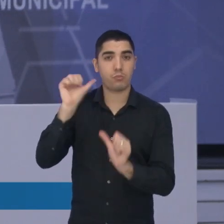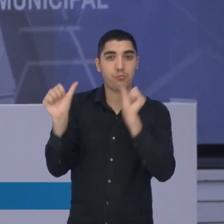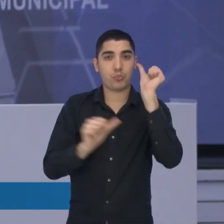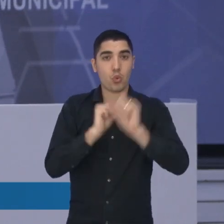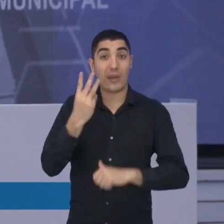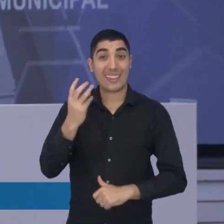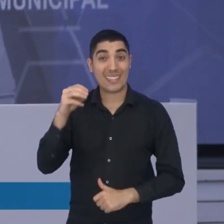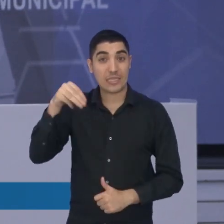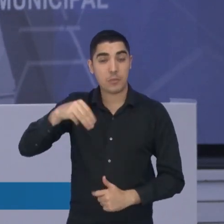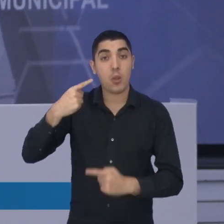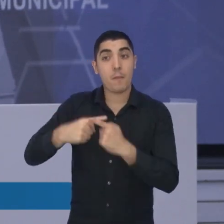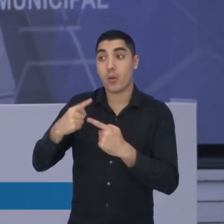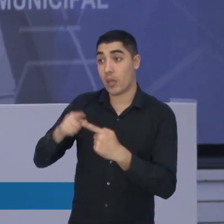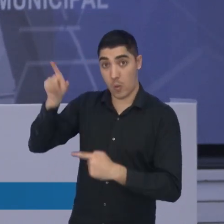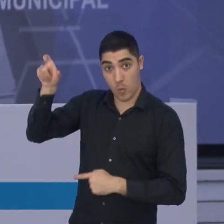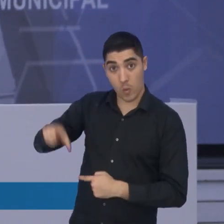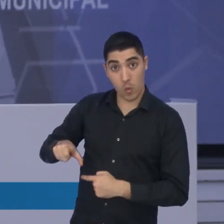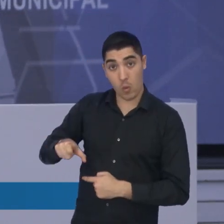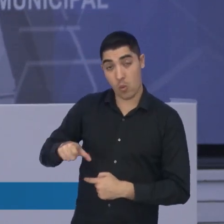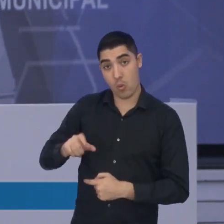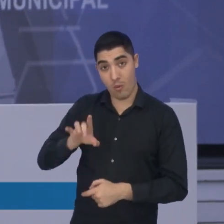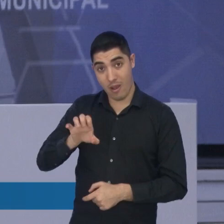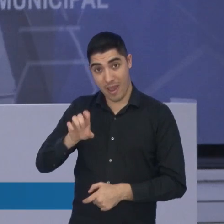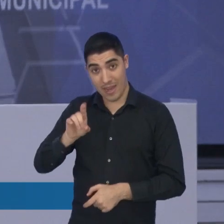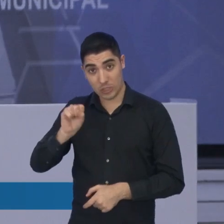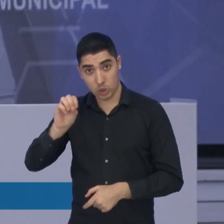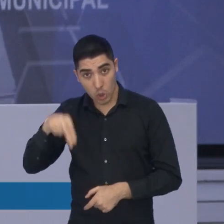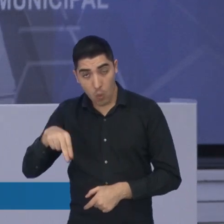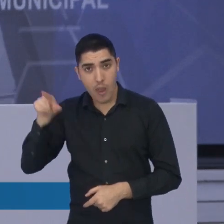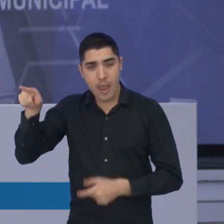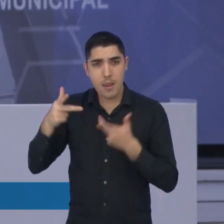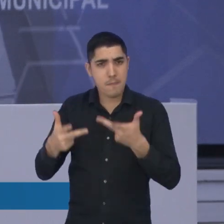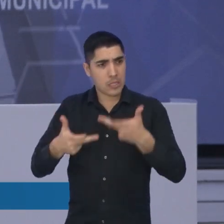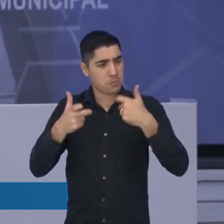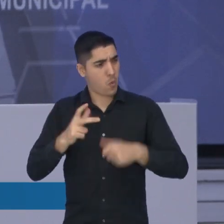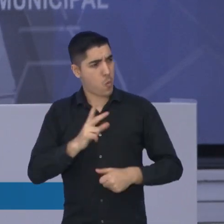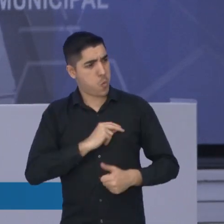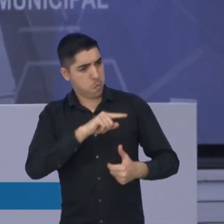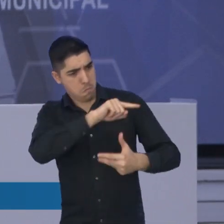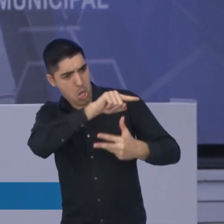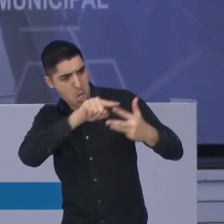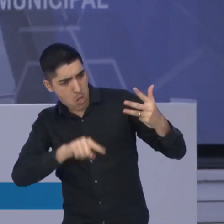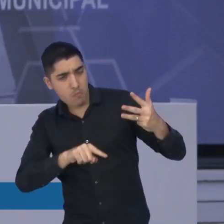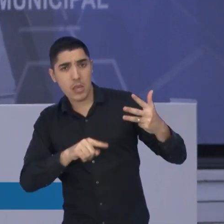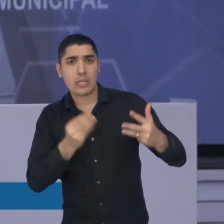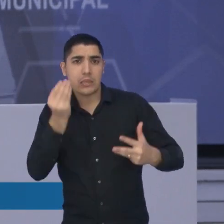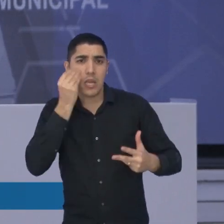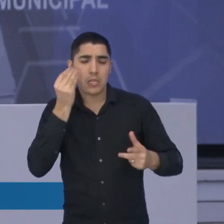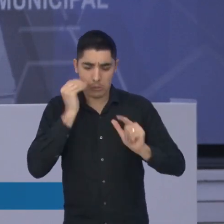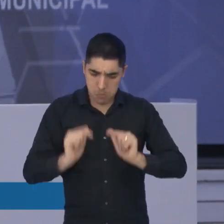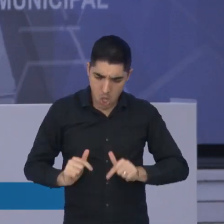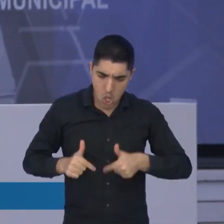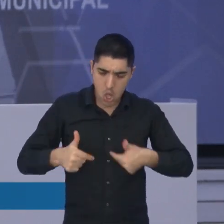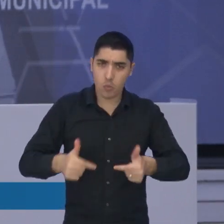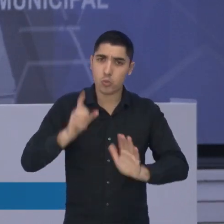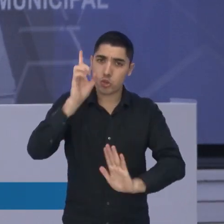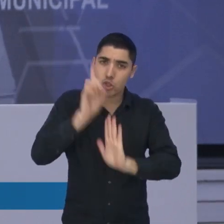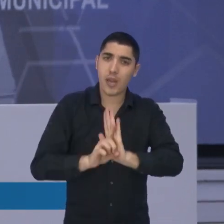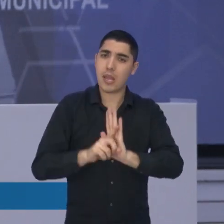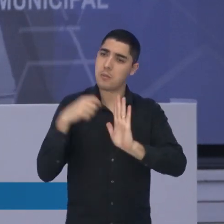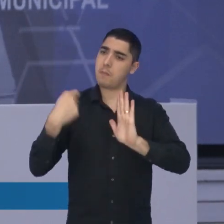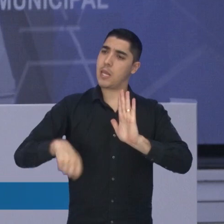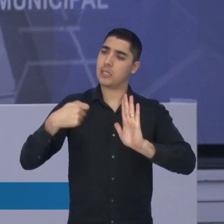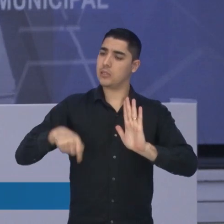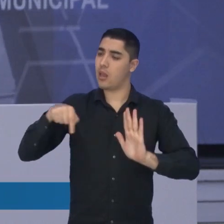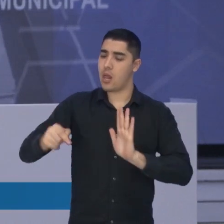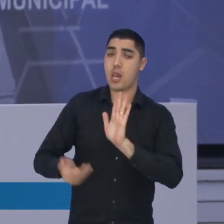próprio ministro alongou o tempo quando soube o que realmente estávamos fazendo ali, doando os direitos autorais do livro ao TSE, que agora está